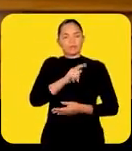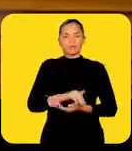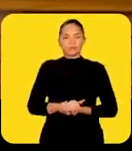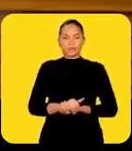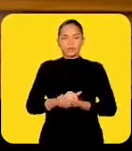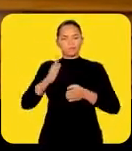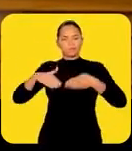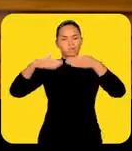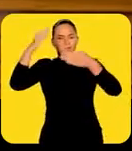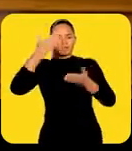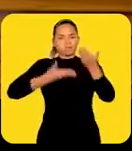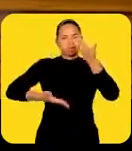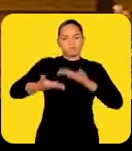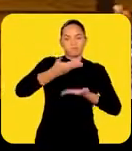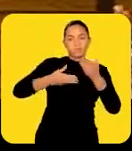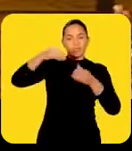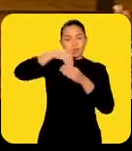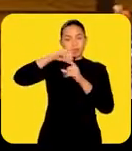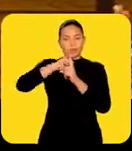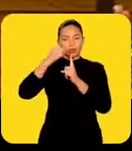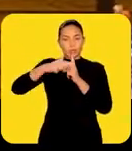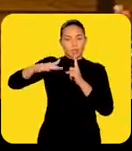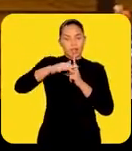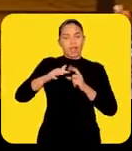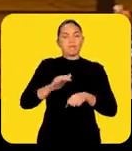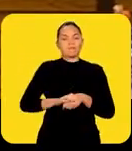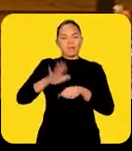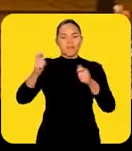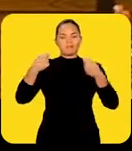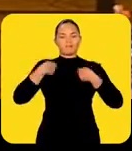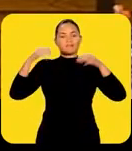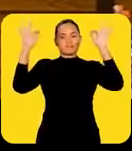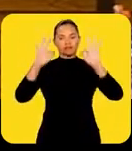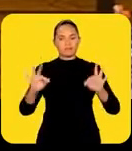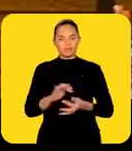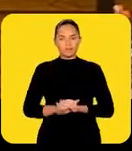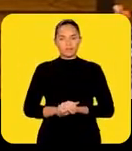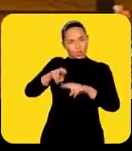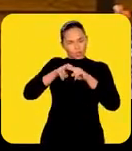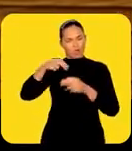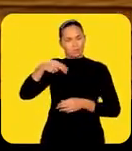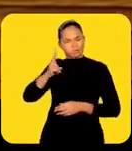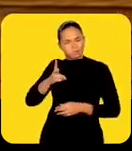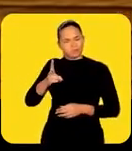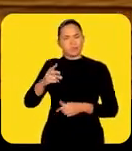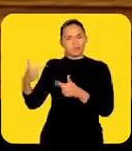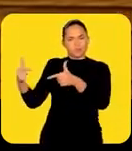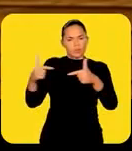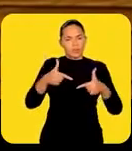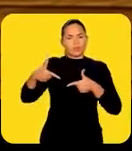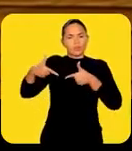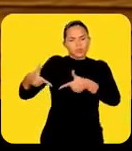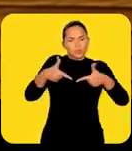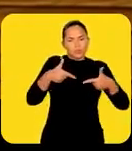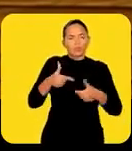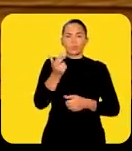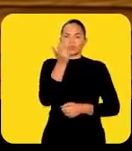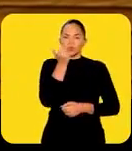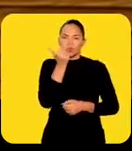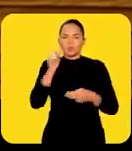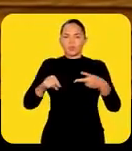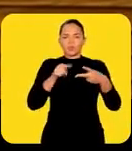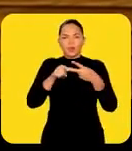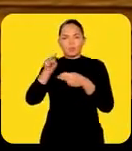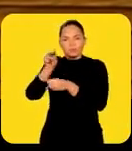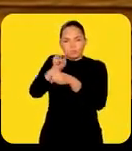de enfrentar os desafios da vida, de crescer em sociedade e de ser mais feliz. Por isso, vamos seguir trabalhando